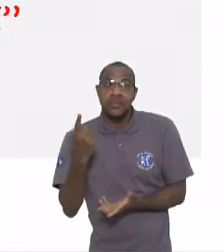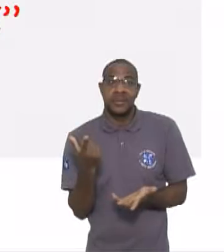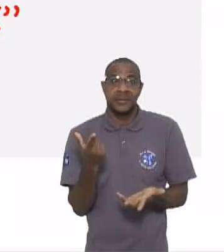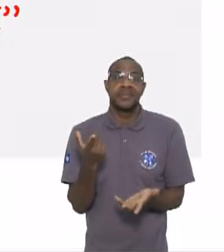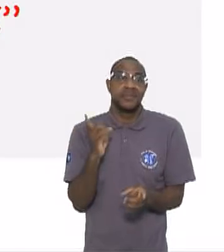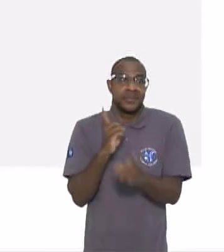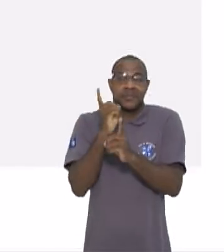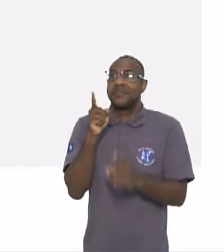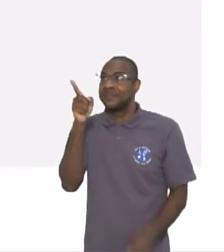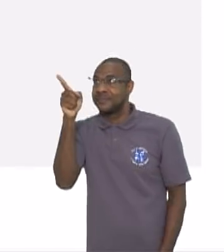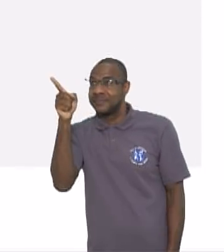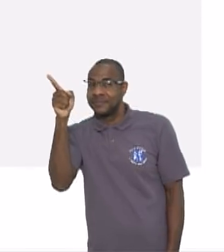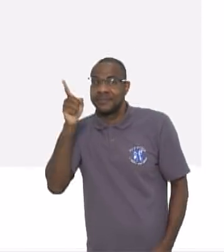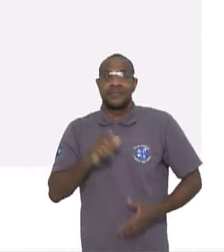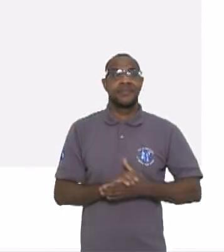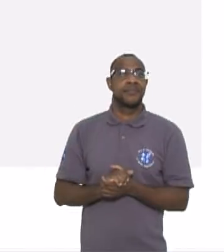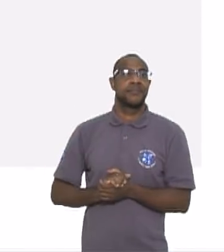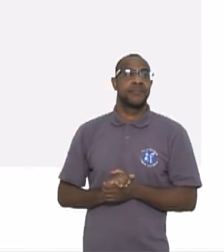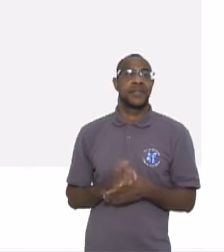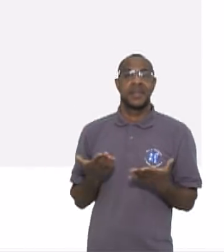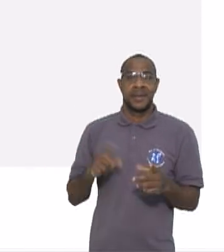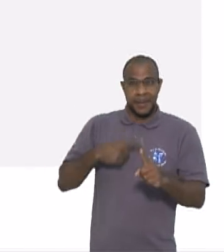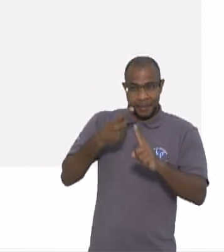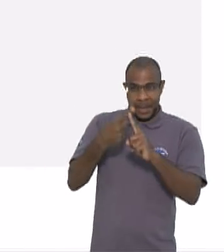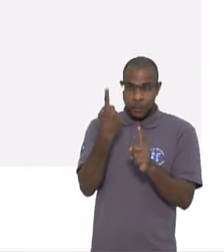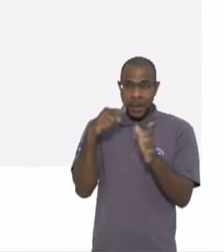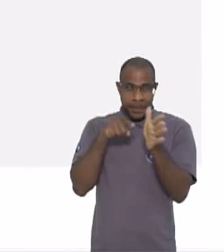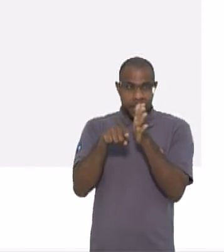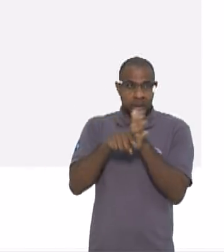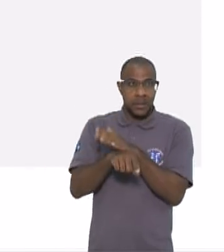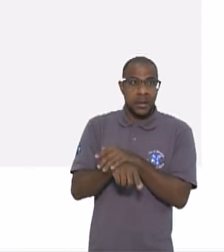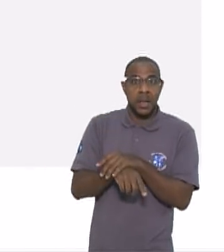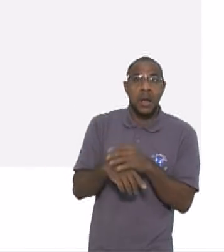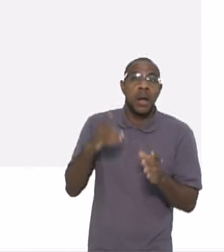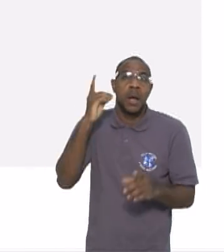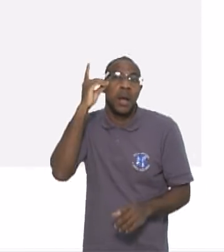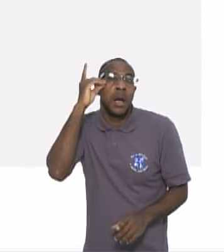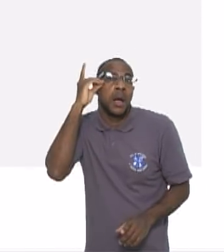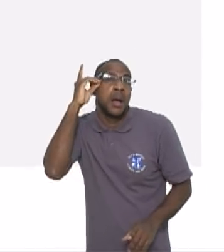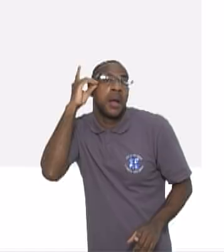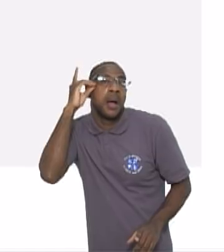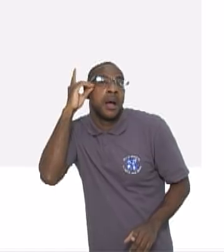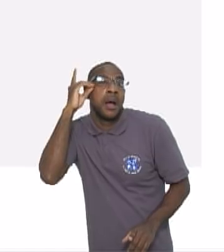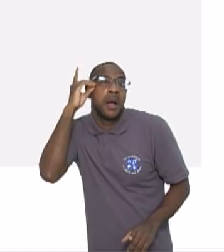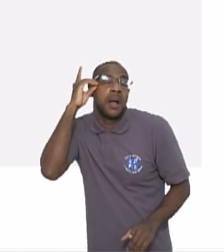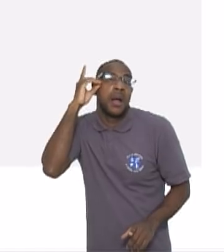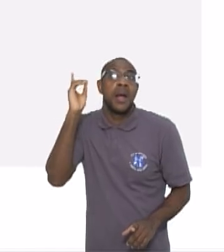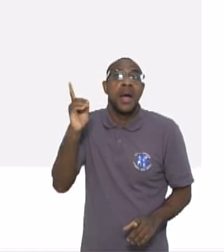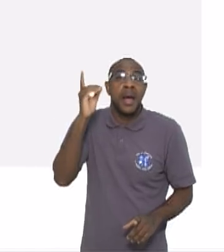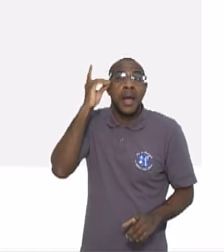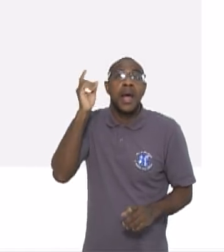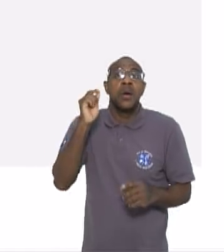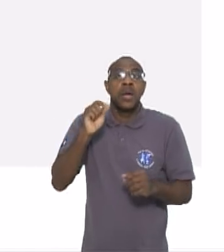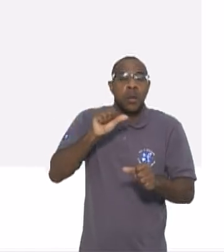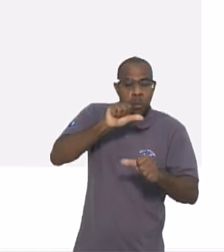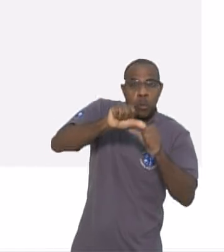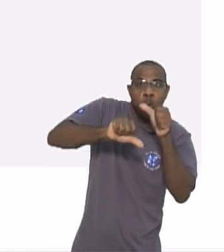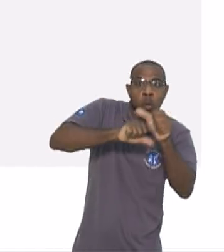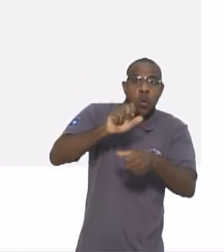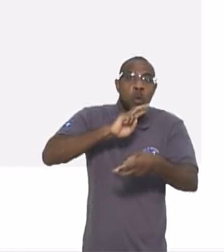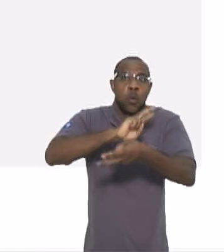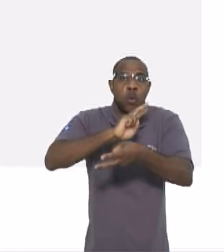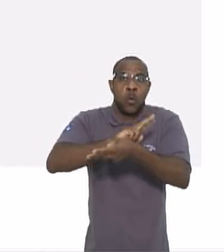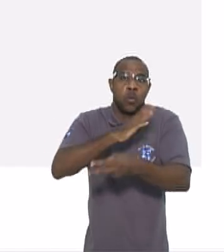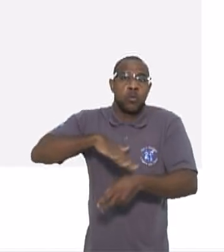descobriu. Gente, mais um quiz. A síndrome de Down é um caso de alteração cromossômica